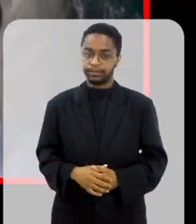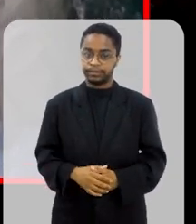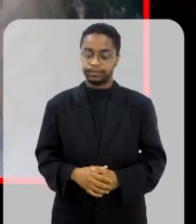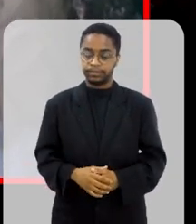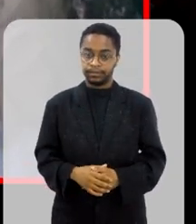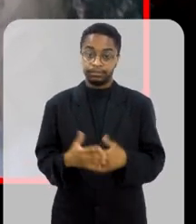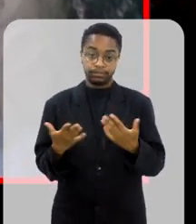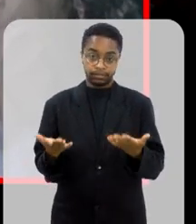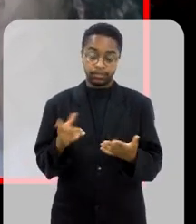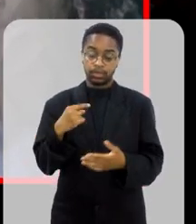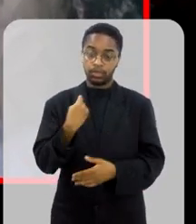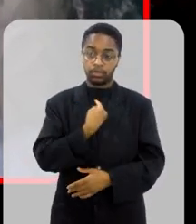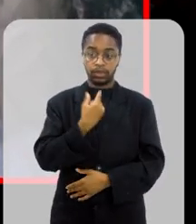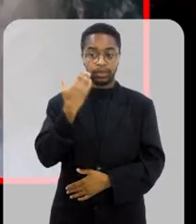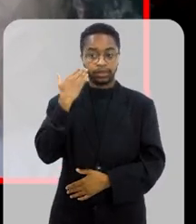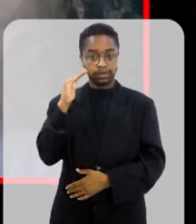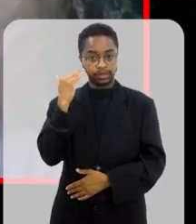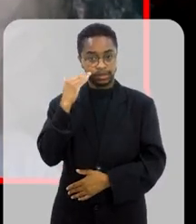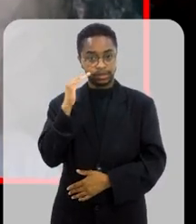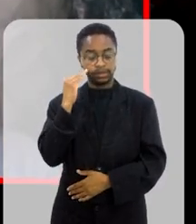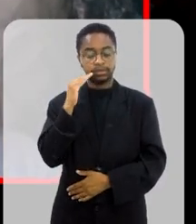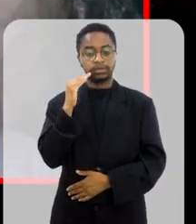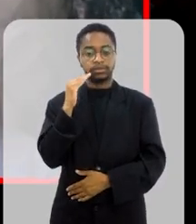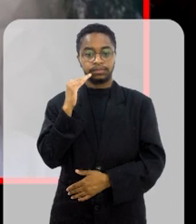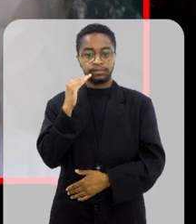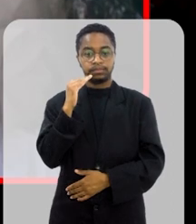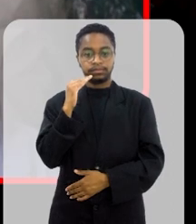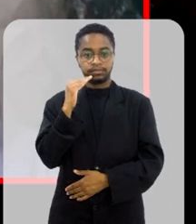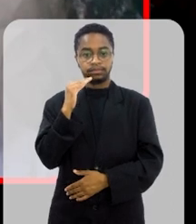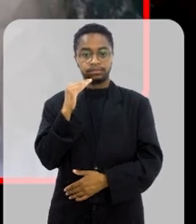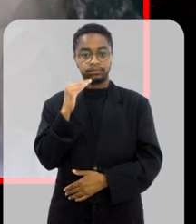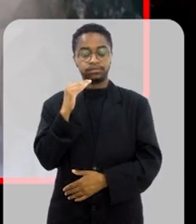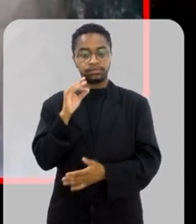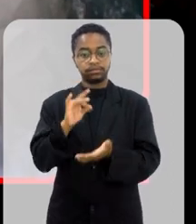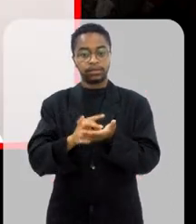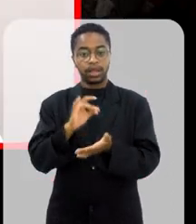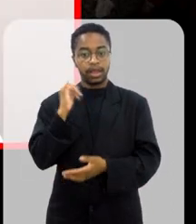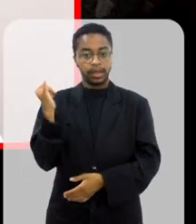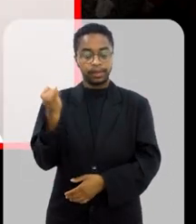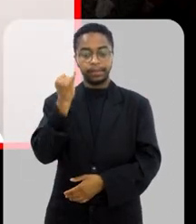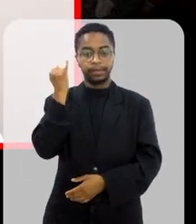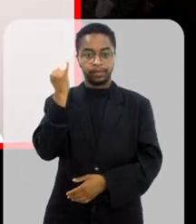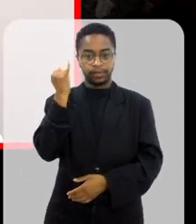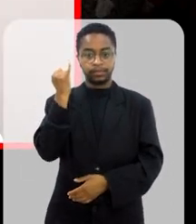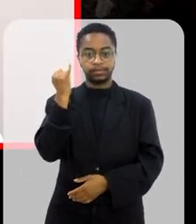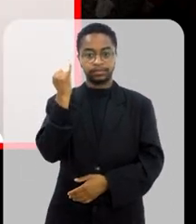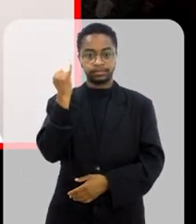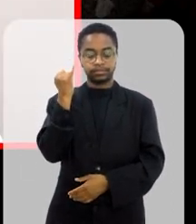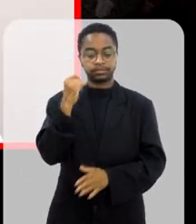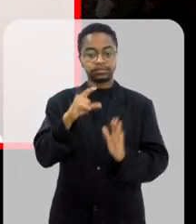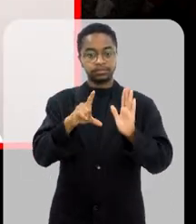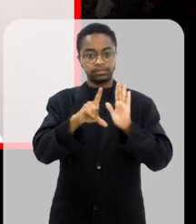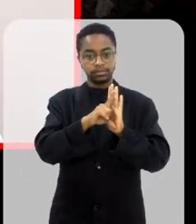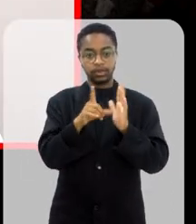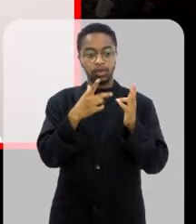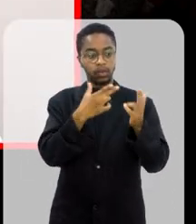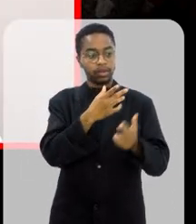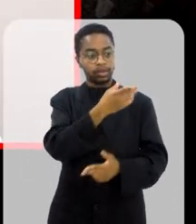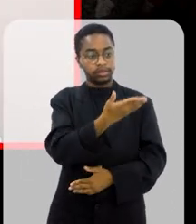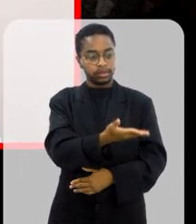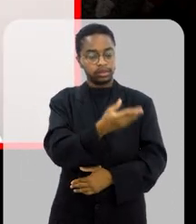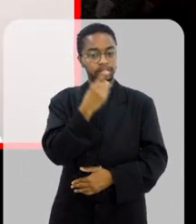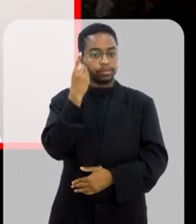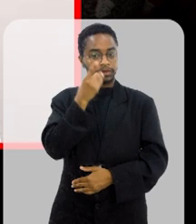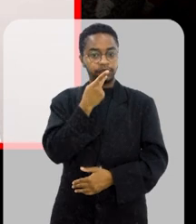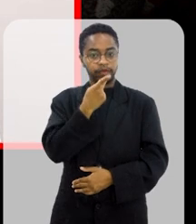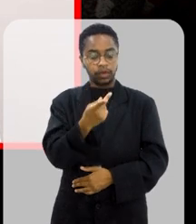rim. Então, a gente entende que é importante que as leis, como